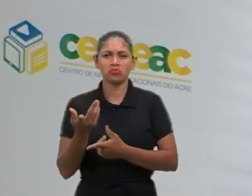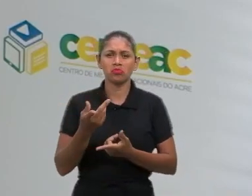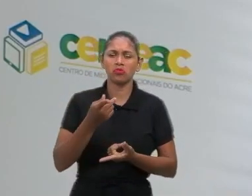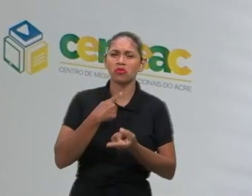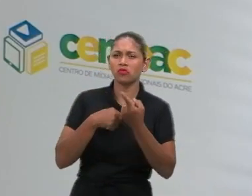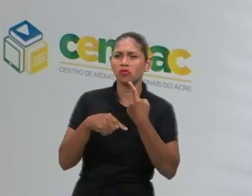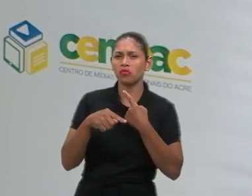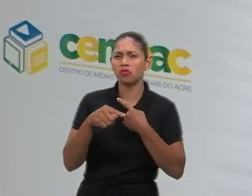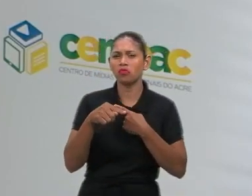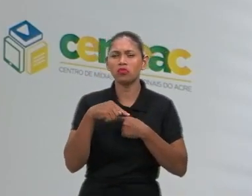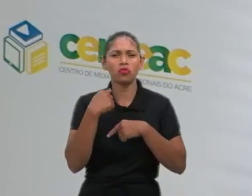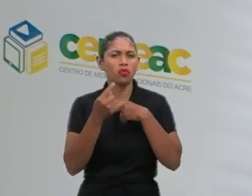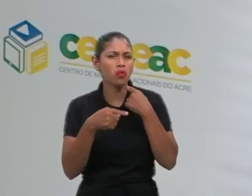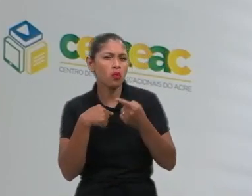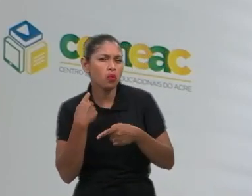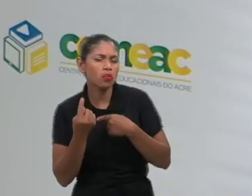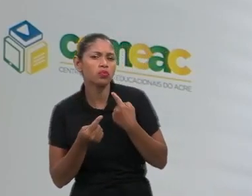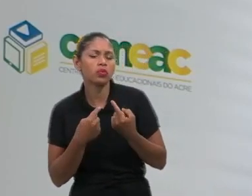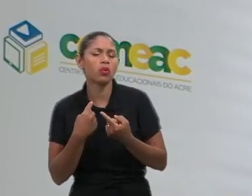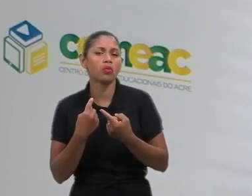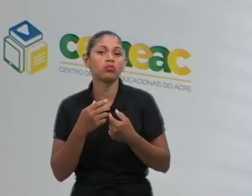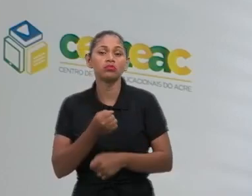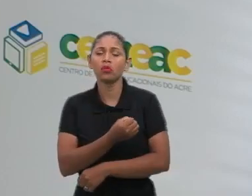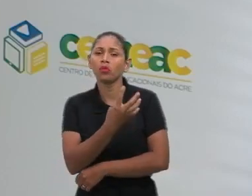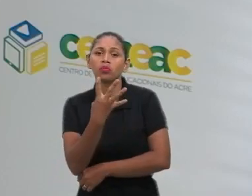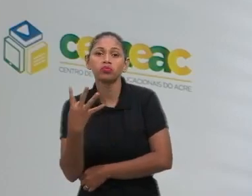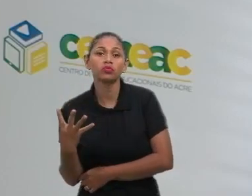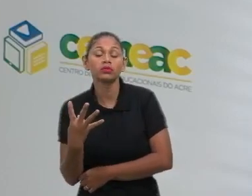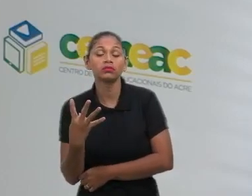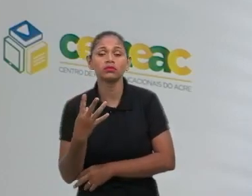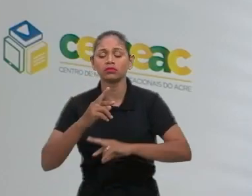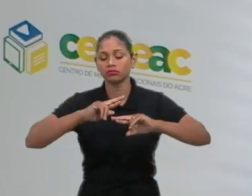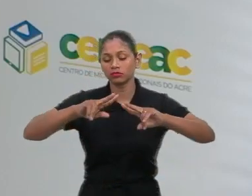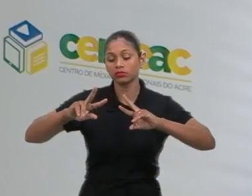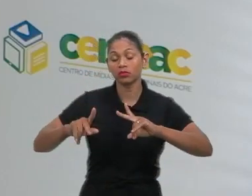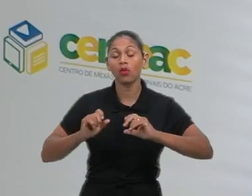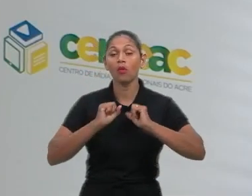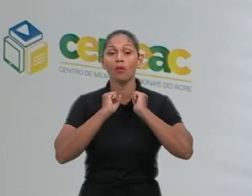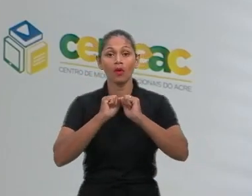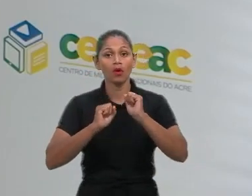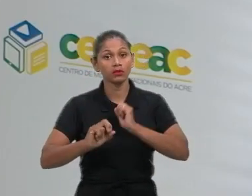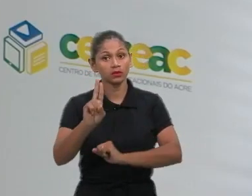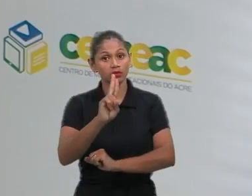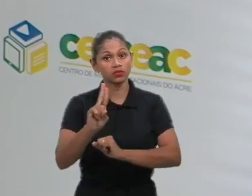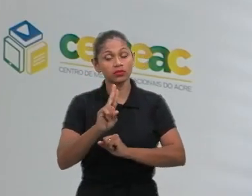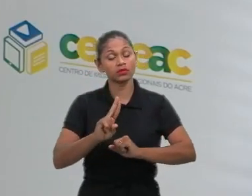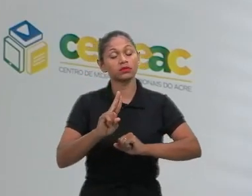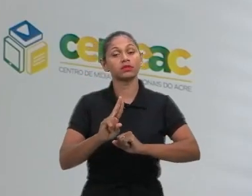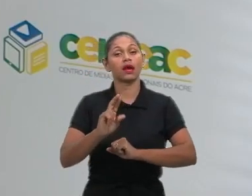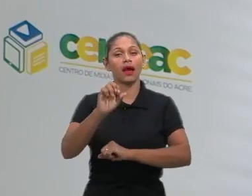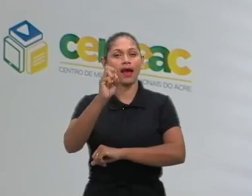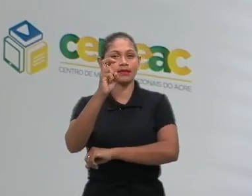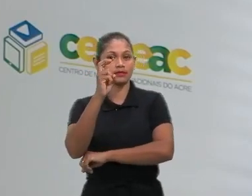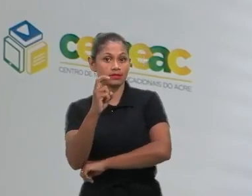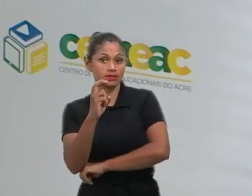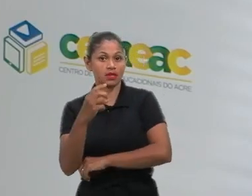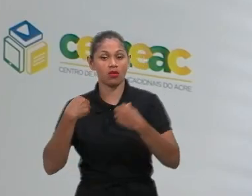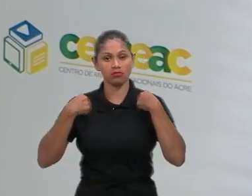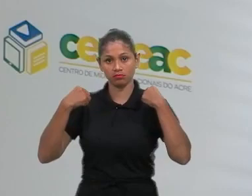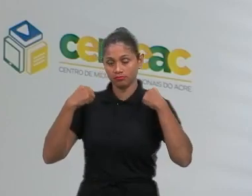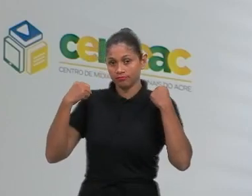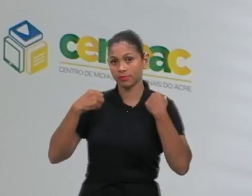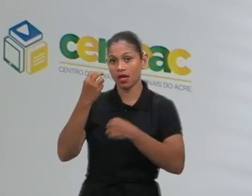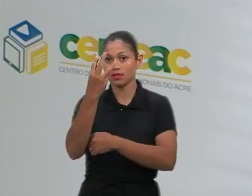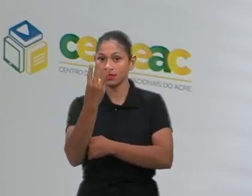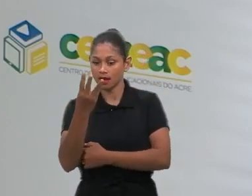2 sapatos. E eu quero saber de quantas formas diferentes eu posso me vestir utilizando essas 5 camisas, 3